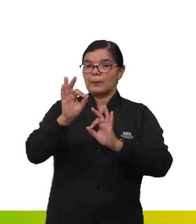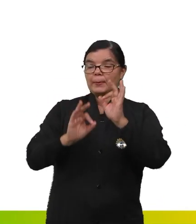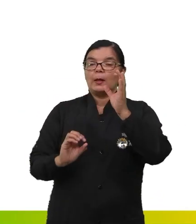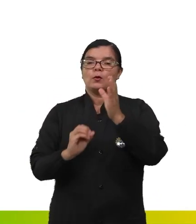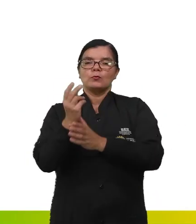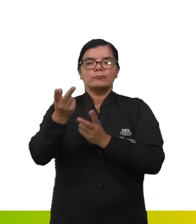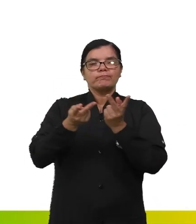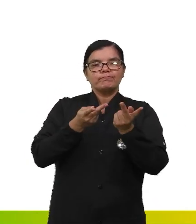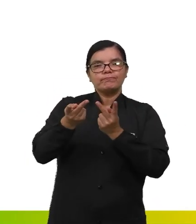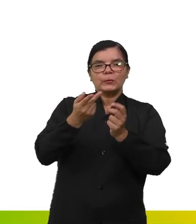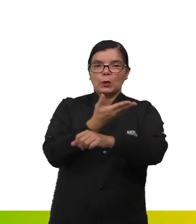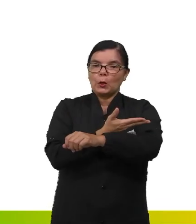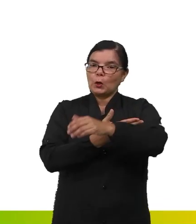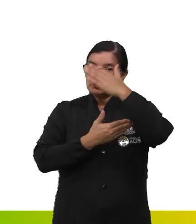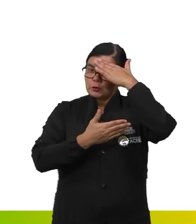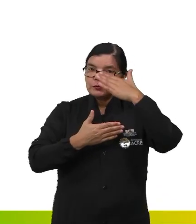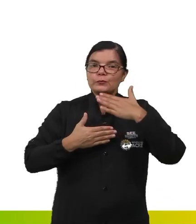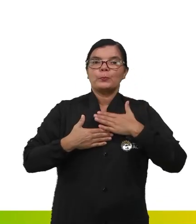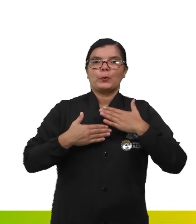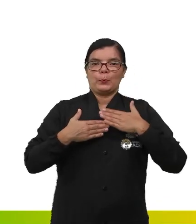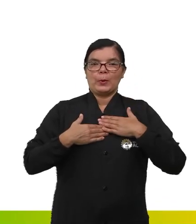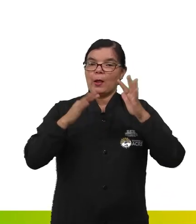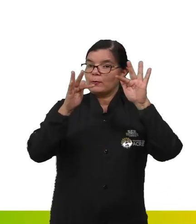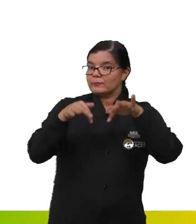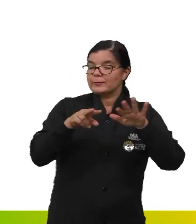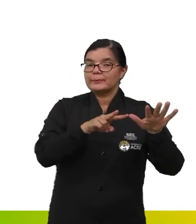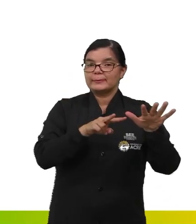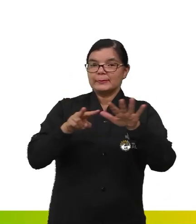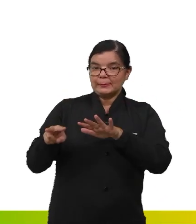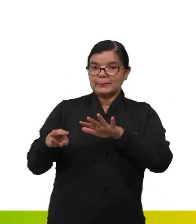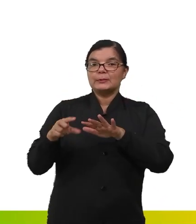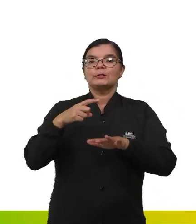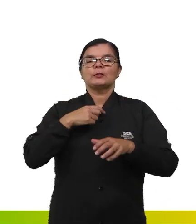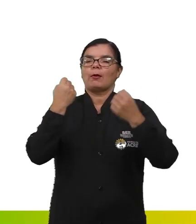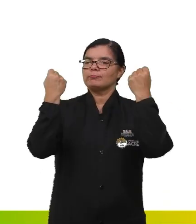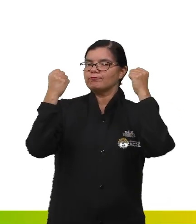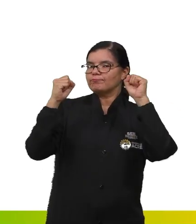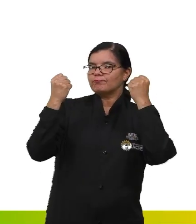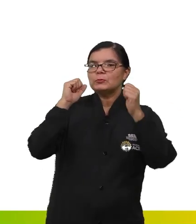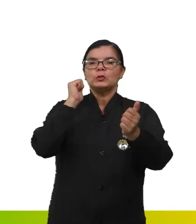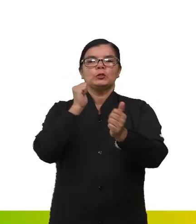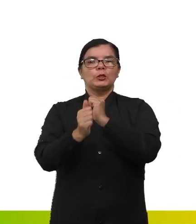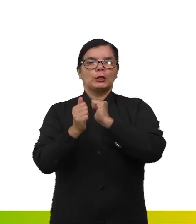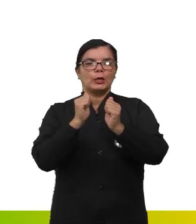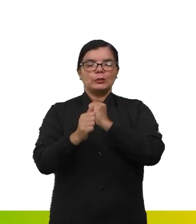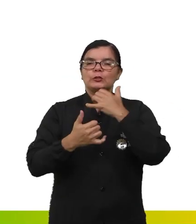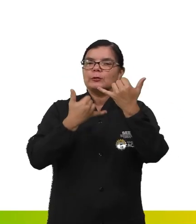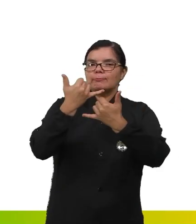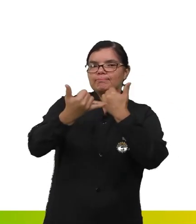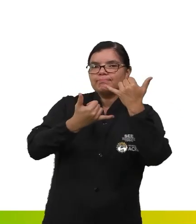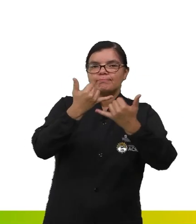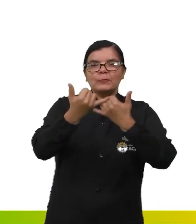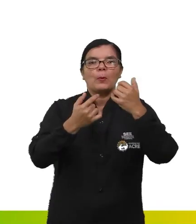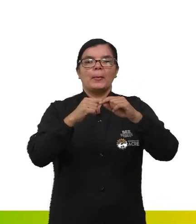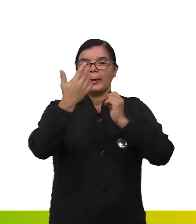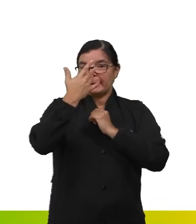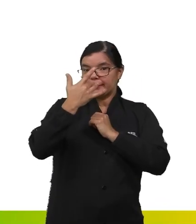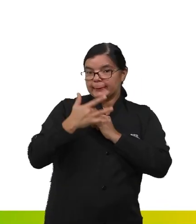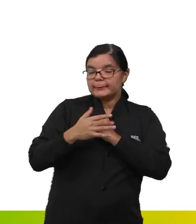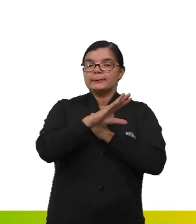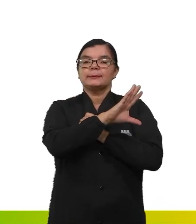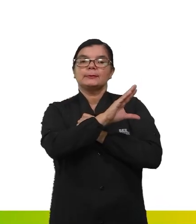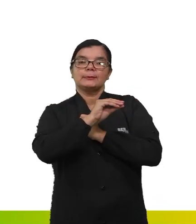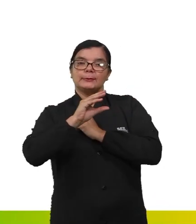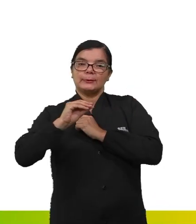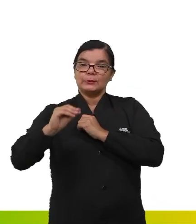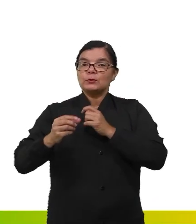um projeto de práticas corporais aos finais de semana, promovendo atividades esportivas e recreativas para crianças e